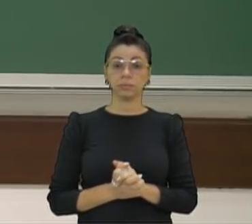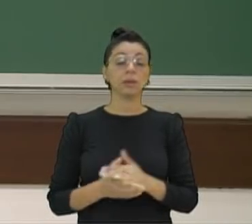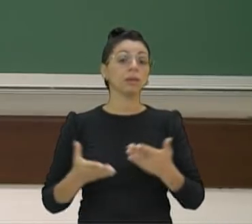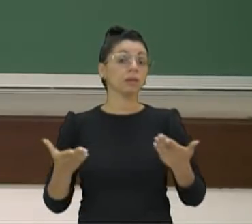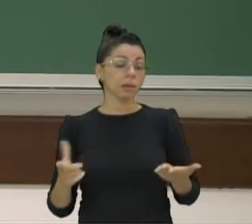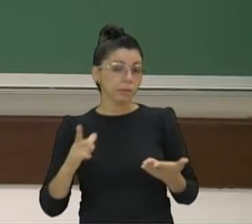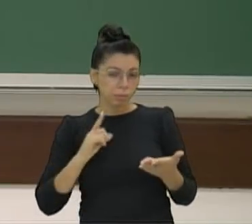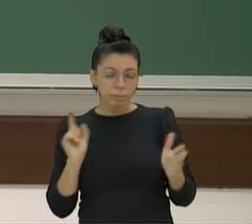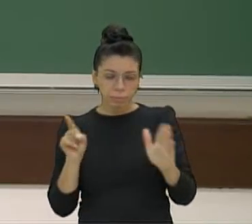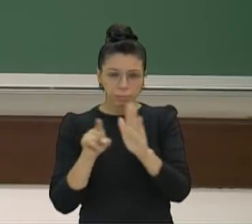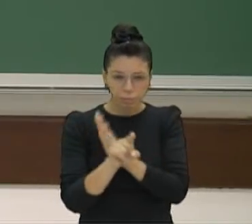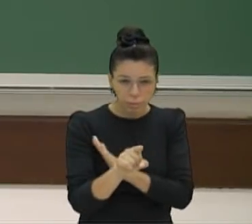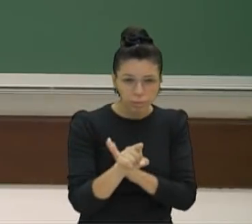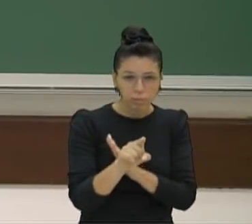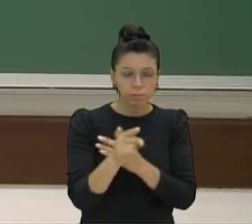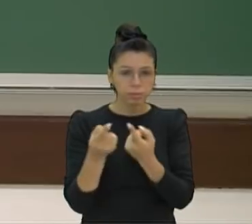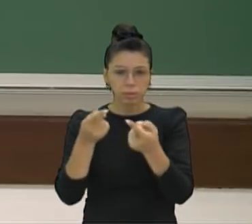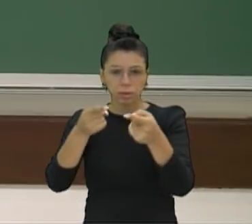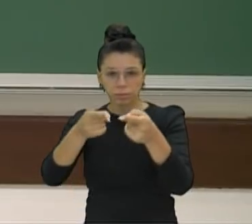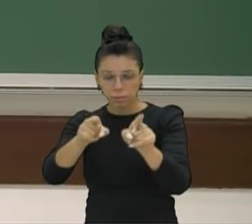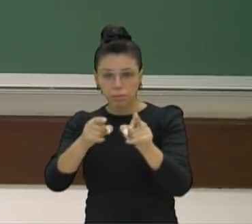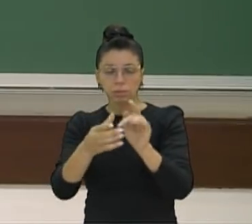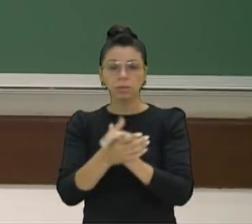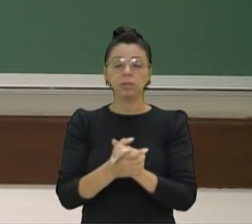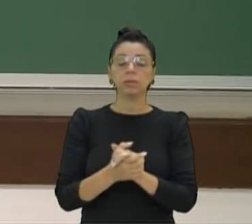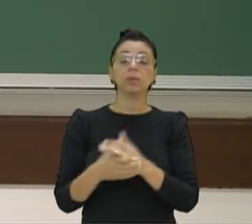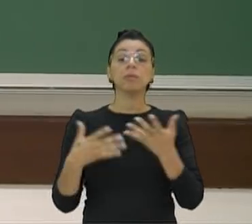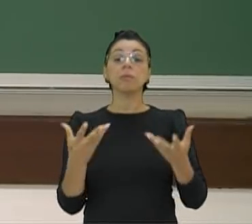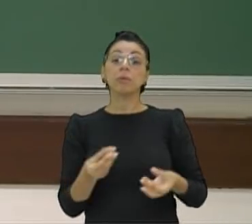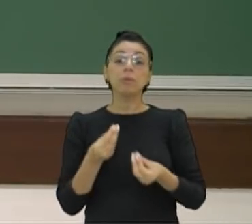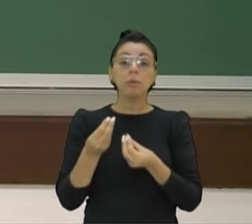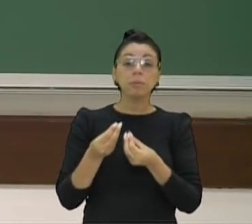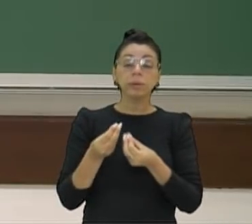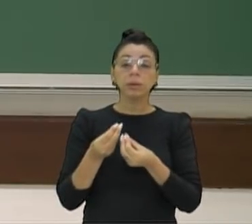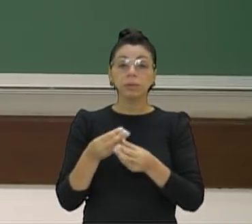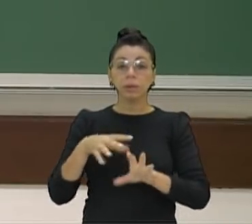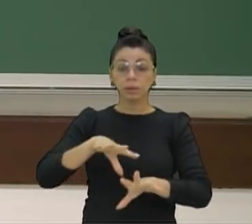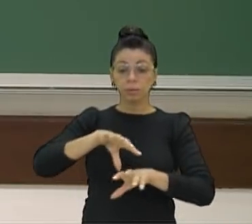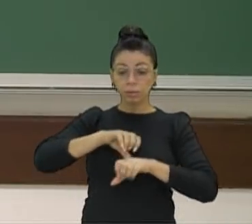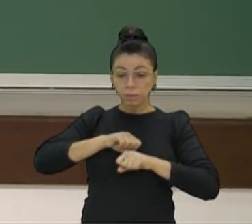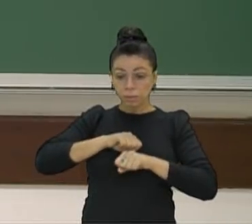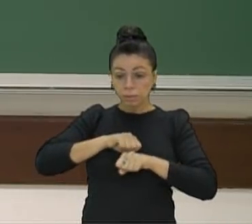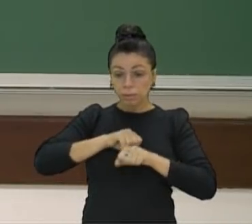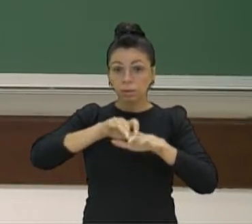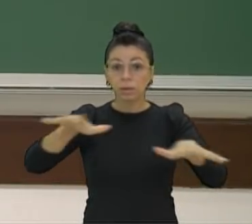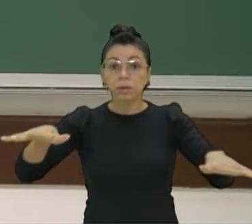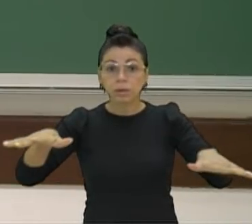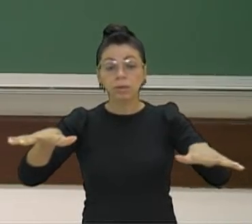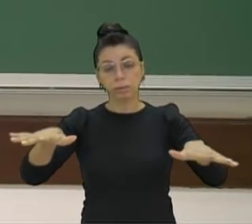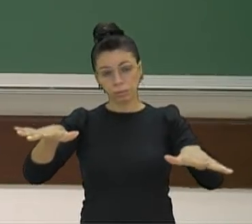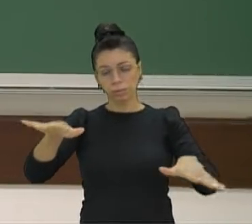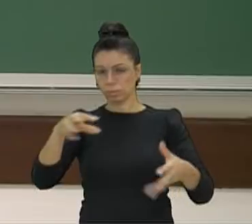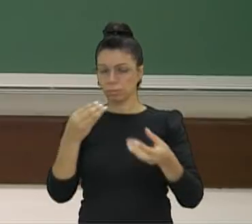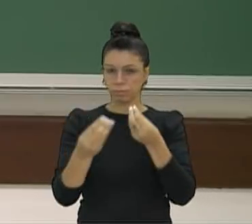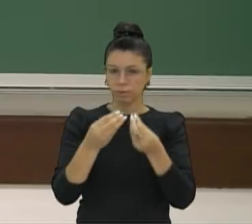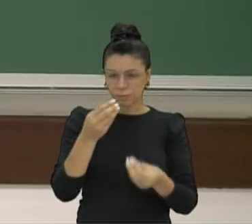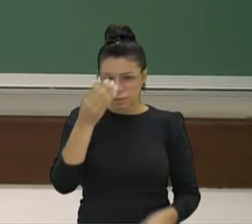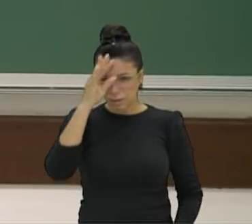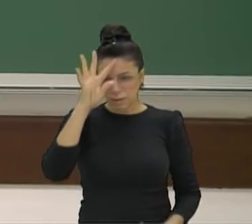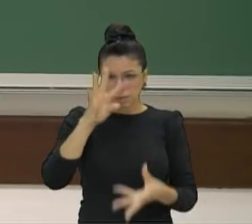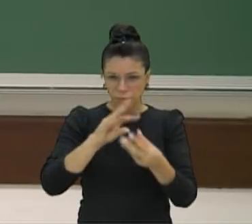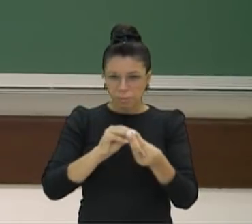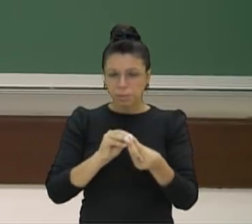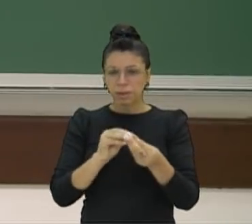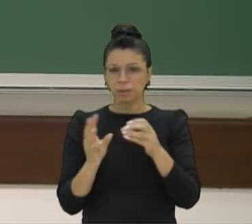Vamos fazer um quiz aqui, um desafio, que é sobre a transmissão deste vírus, para ver se você realmente já está por dentro dessa